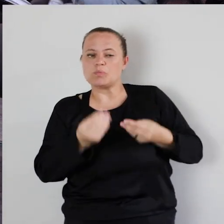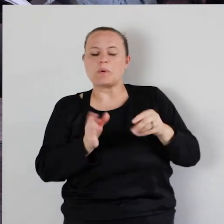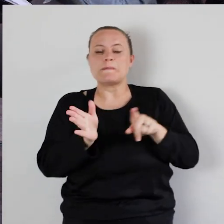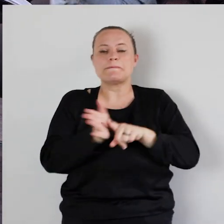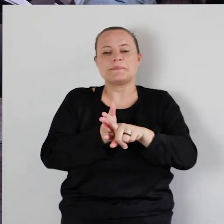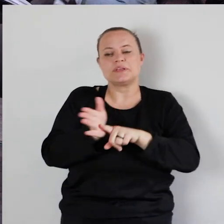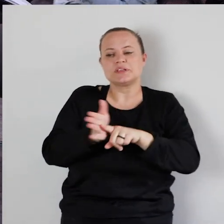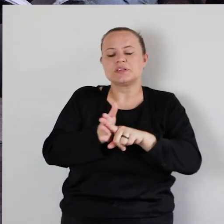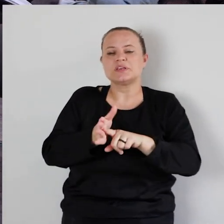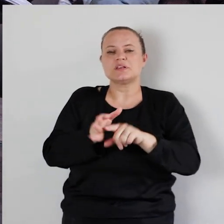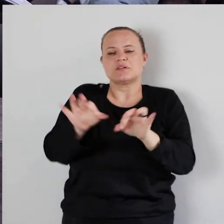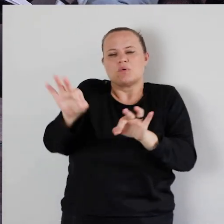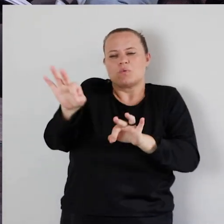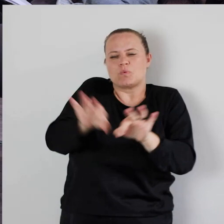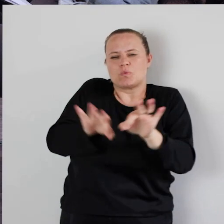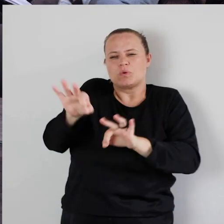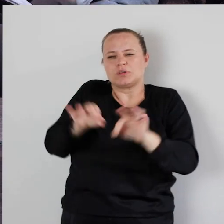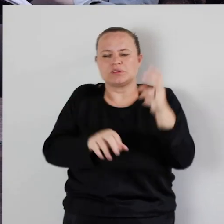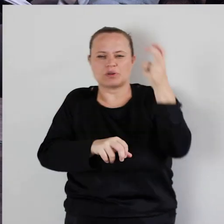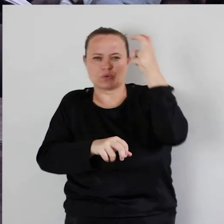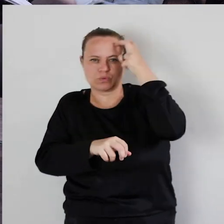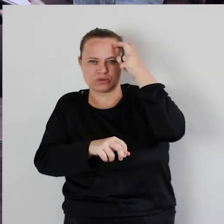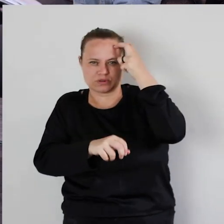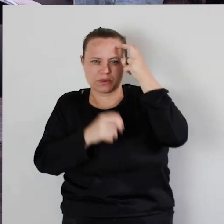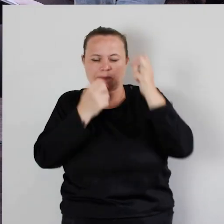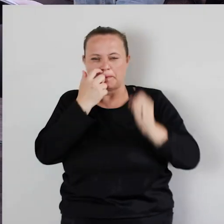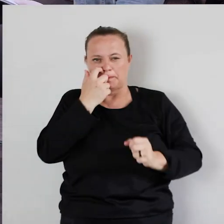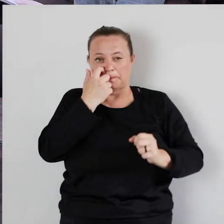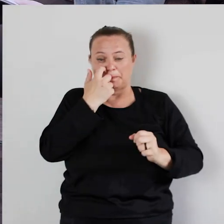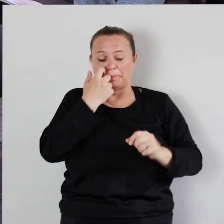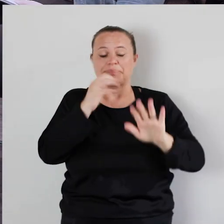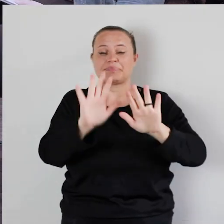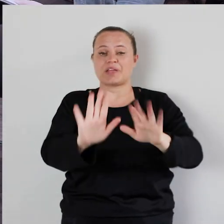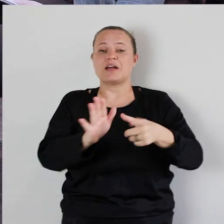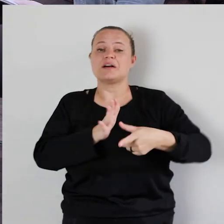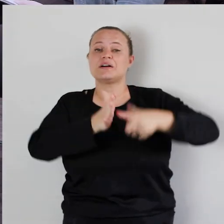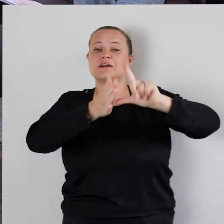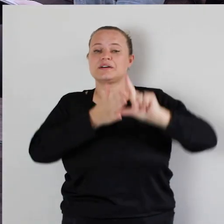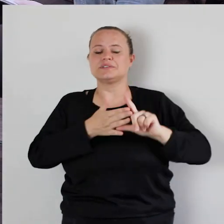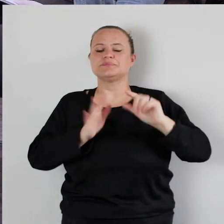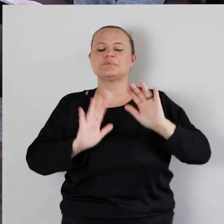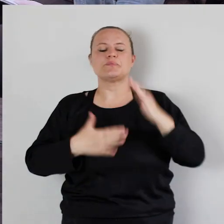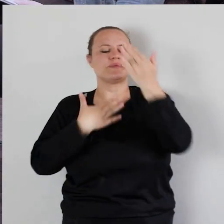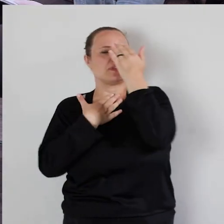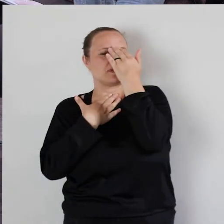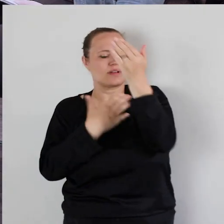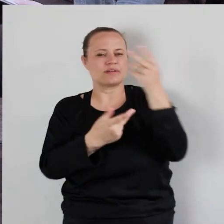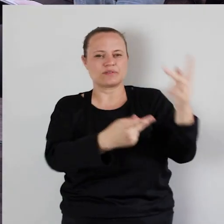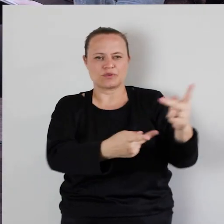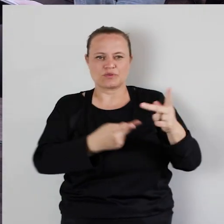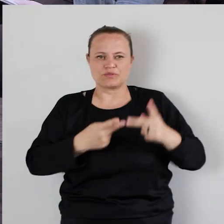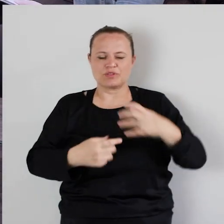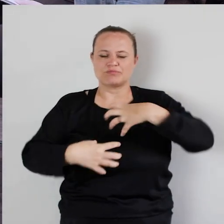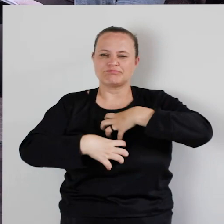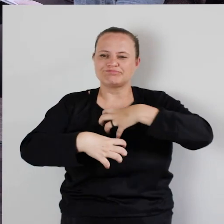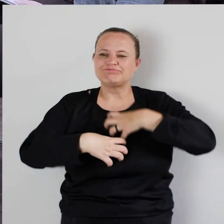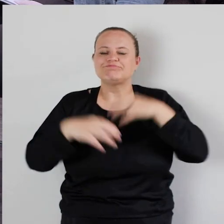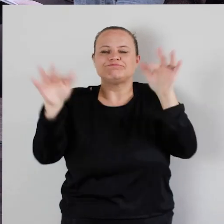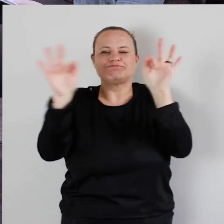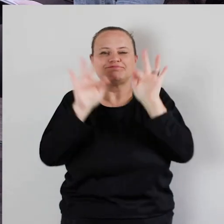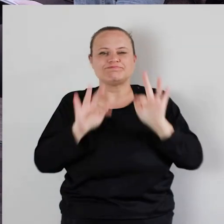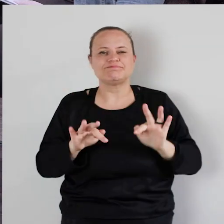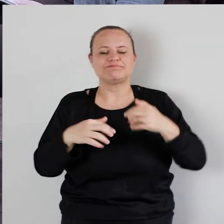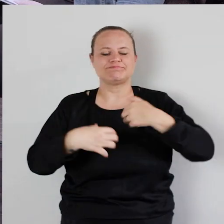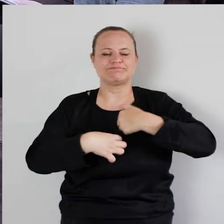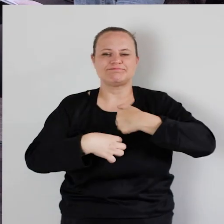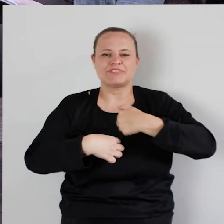trajetória de pesquisas com organizações culturais e alternativas? Ok, antes de mais nada, obrigada, né, pelo convite, é